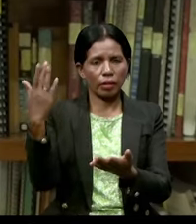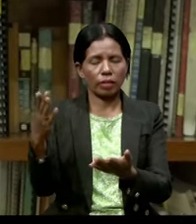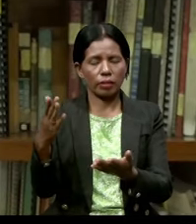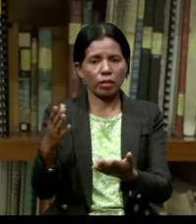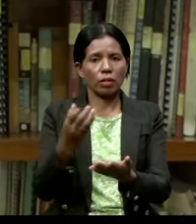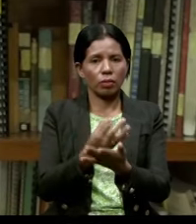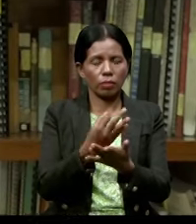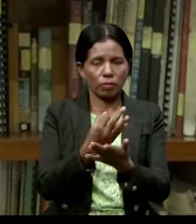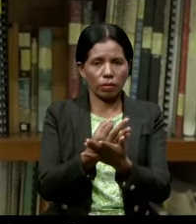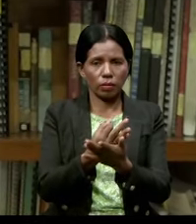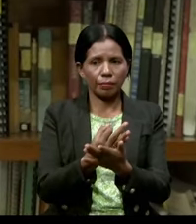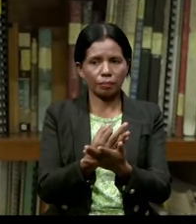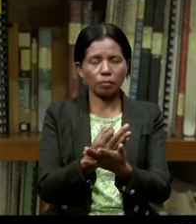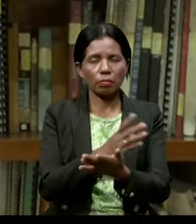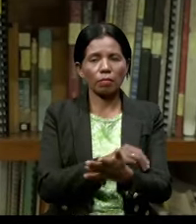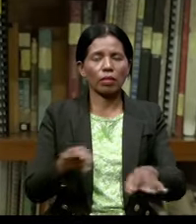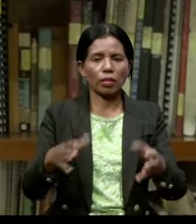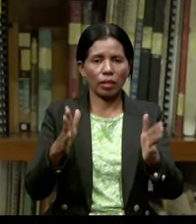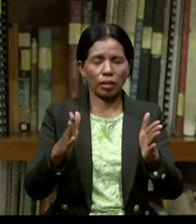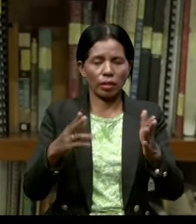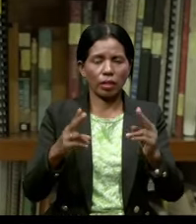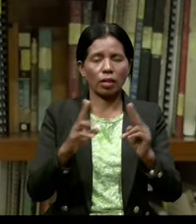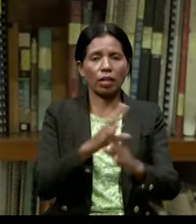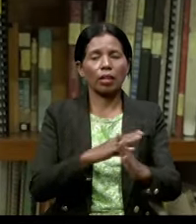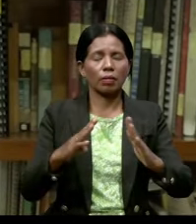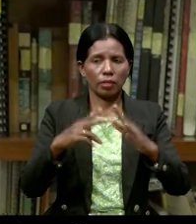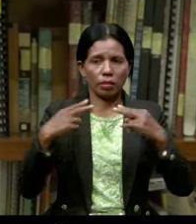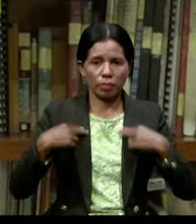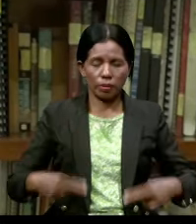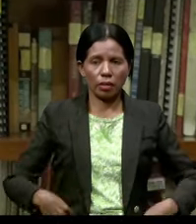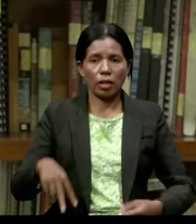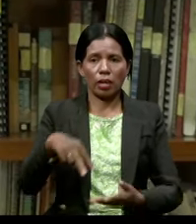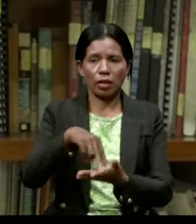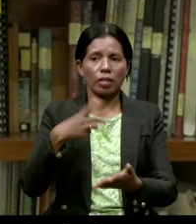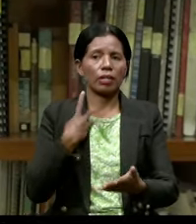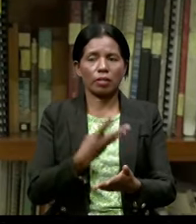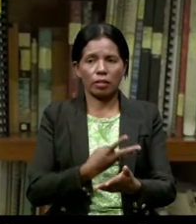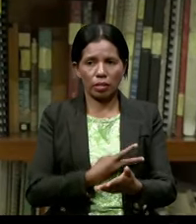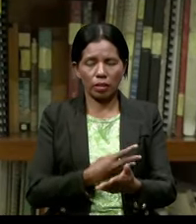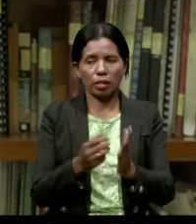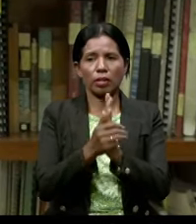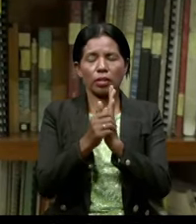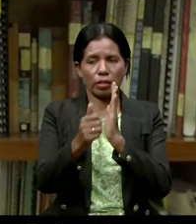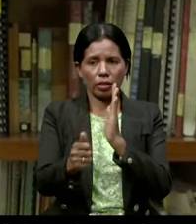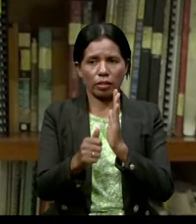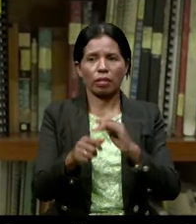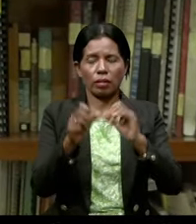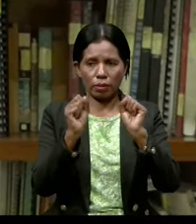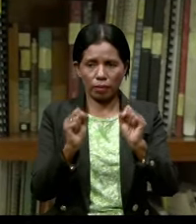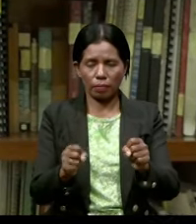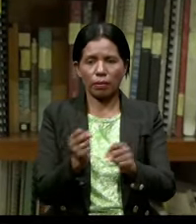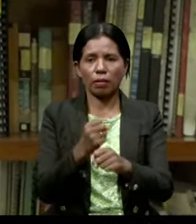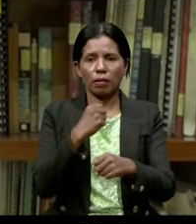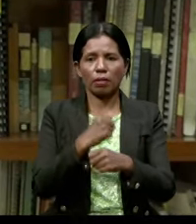humano. Setor capital humano, onde hari itania capacidade local para